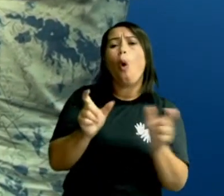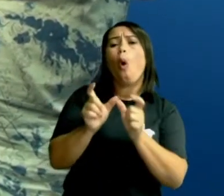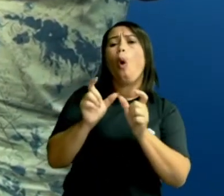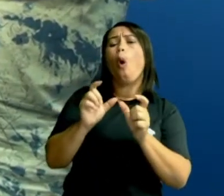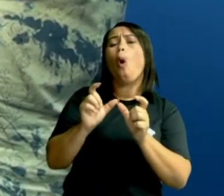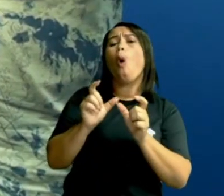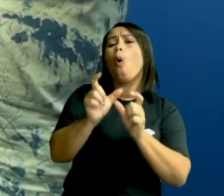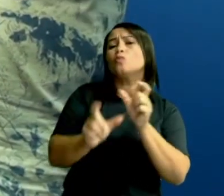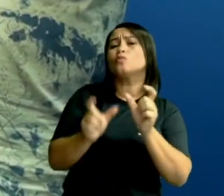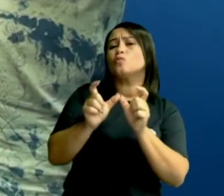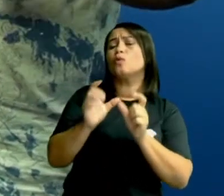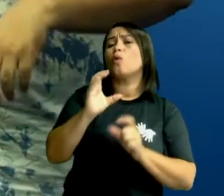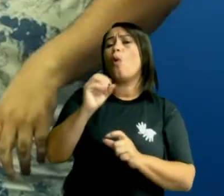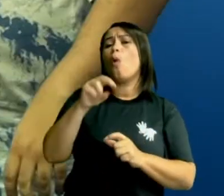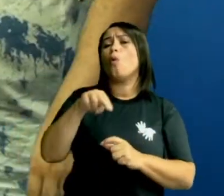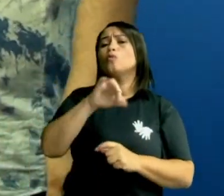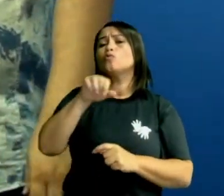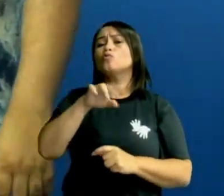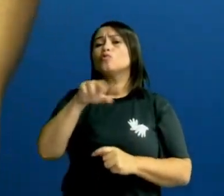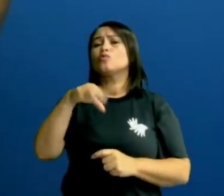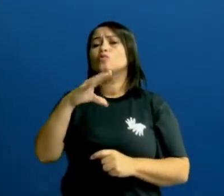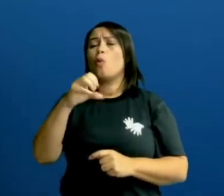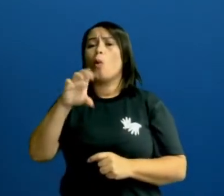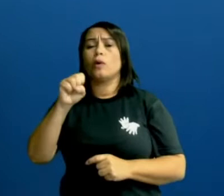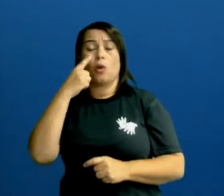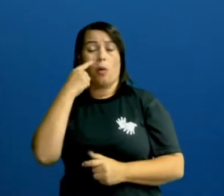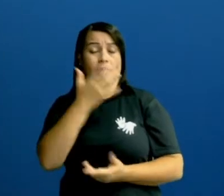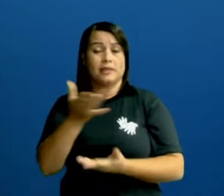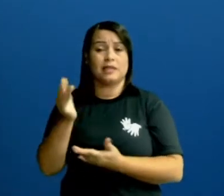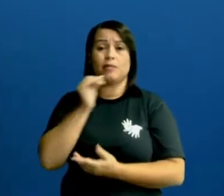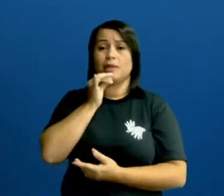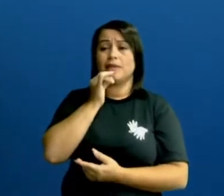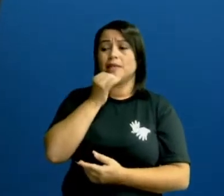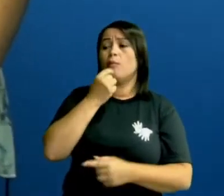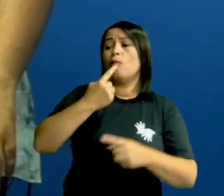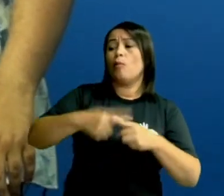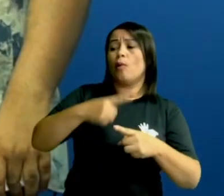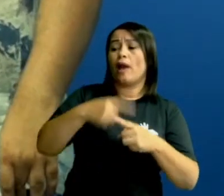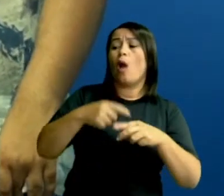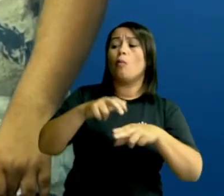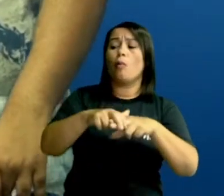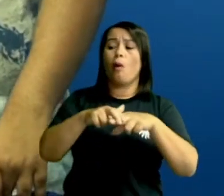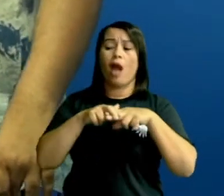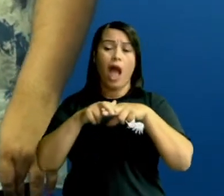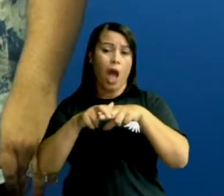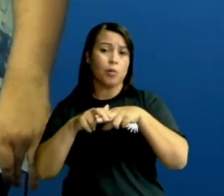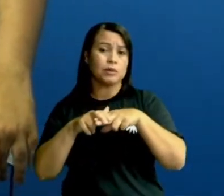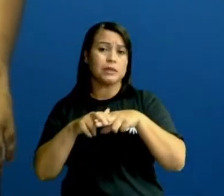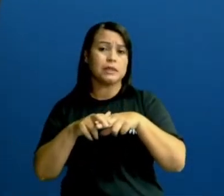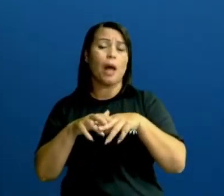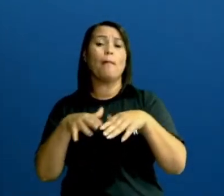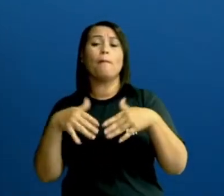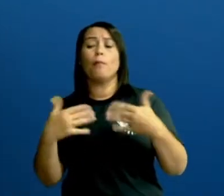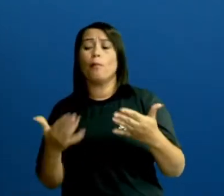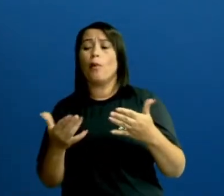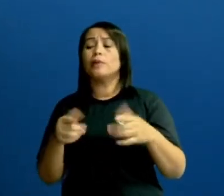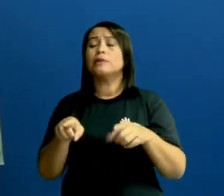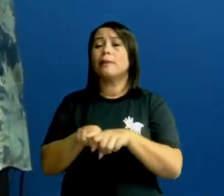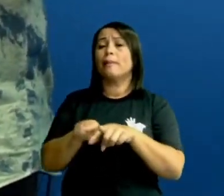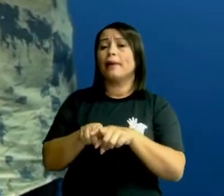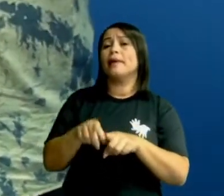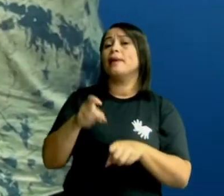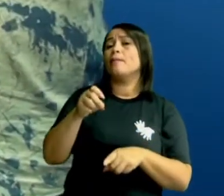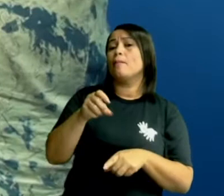que sinalizam os adjuntos adverbiais. São exemplos: o porquê, por causa, pois e